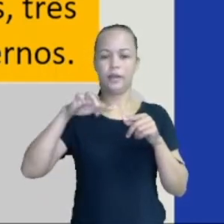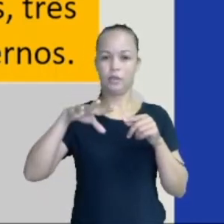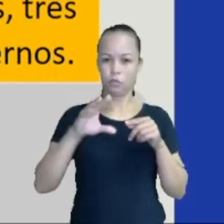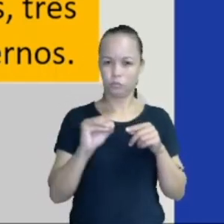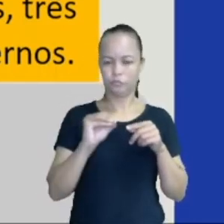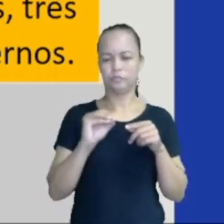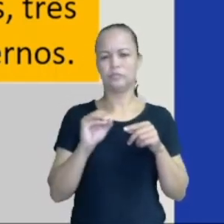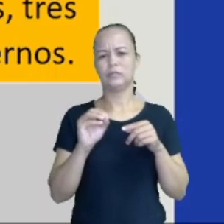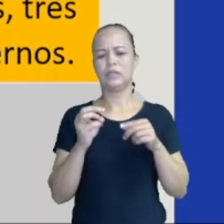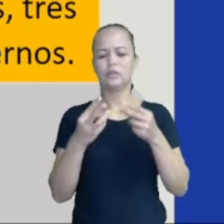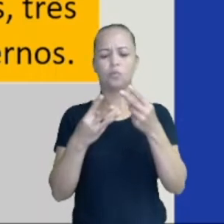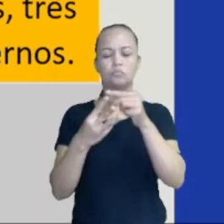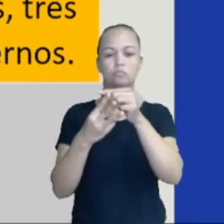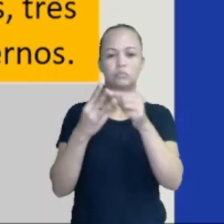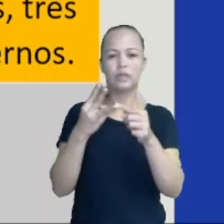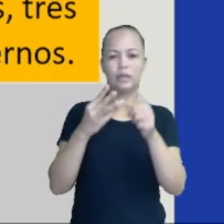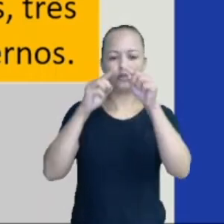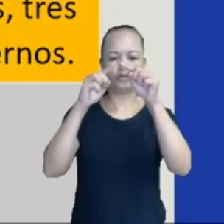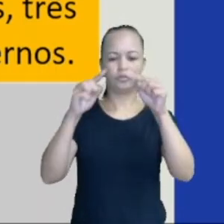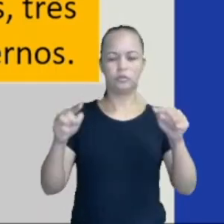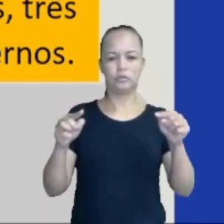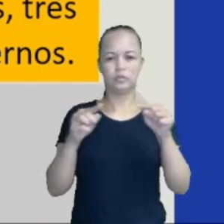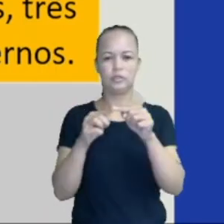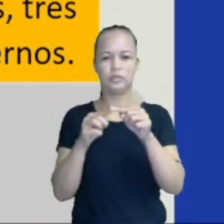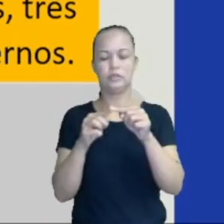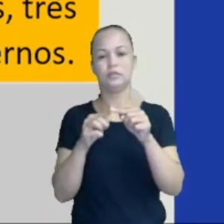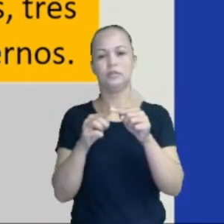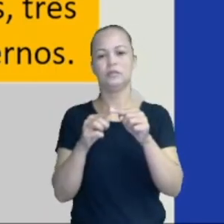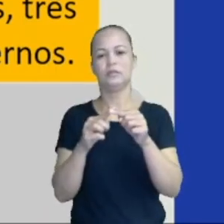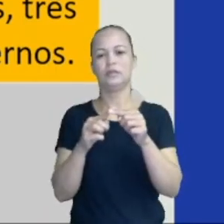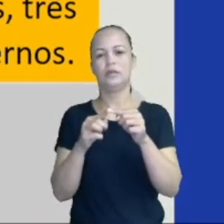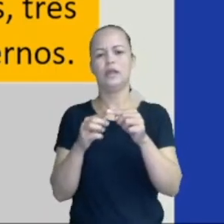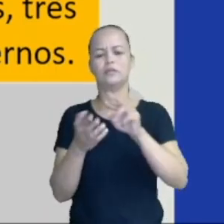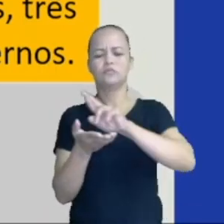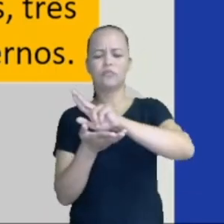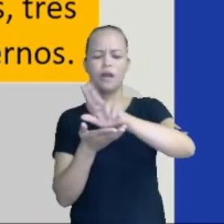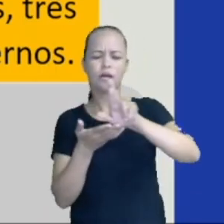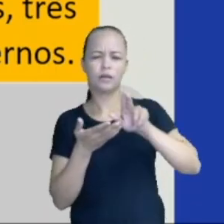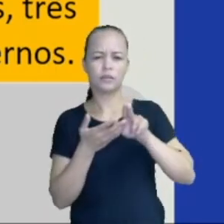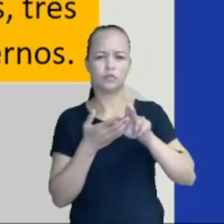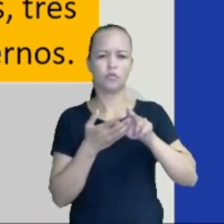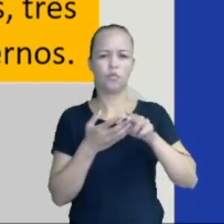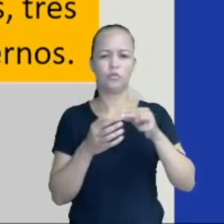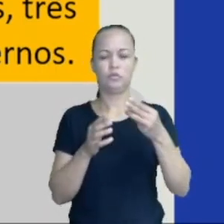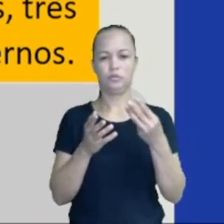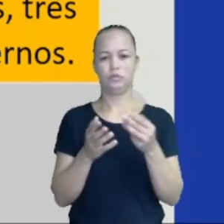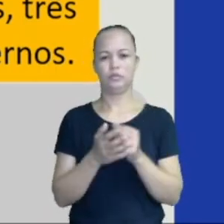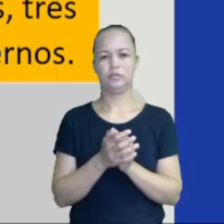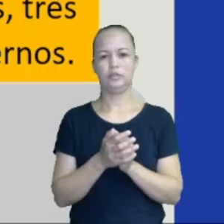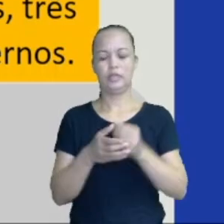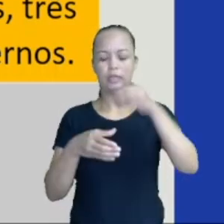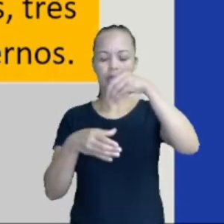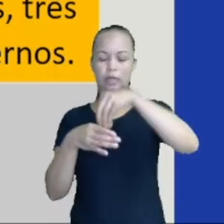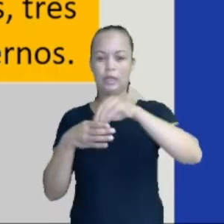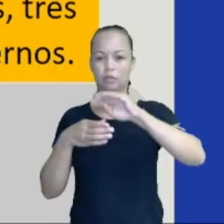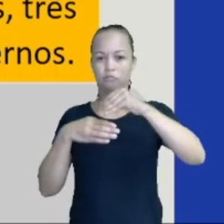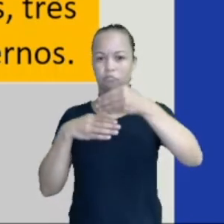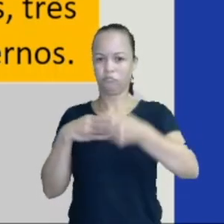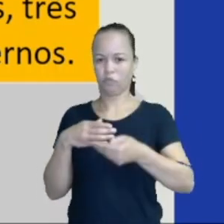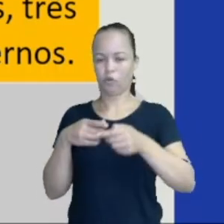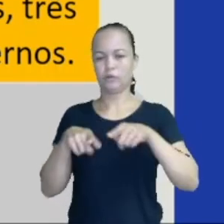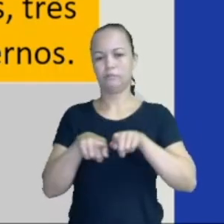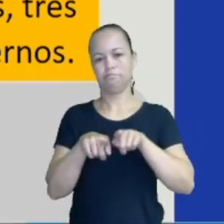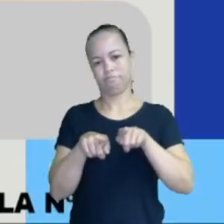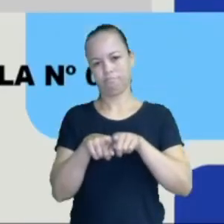triângulos possuem 3 vértices, 3 lados e 3 ângulos internos e externos, tá? Beleza? Se liga aí nessa